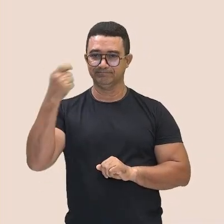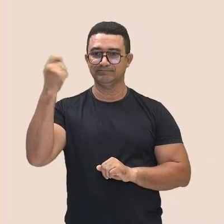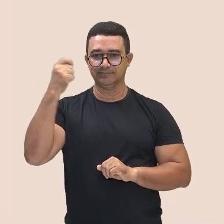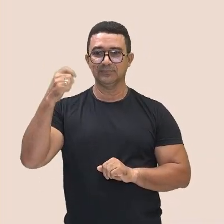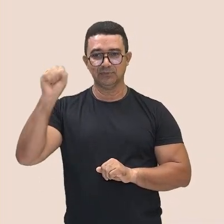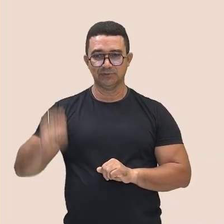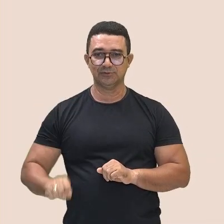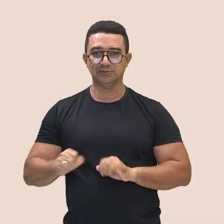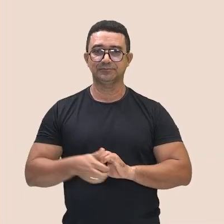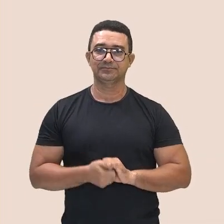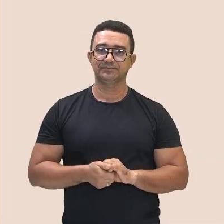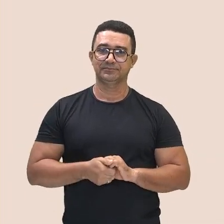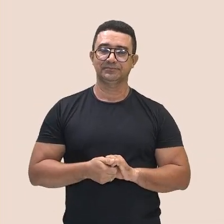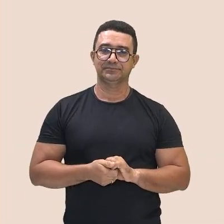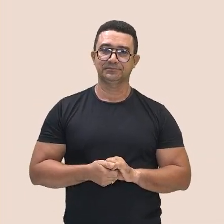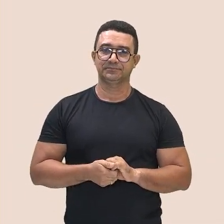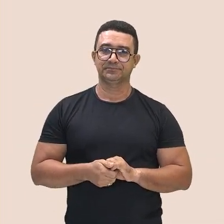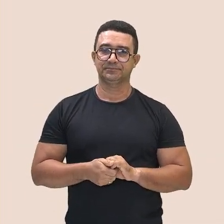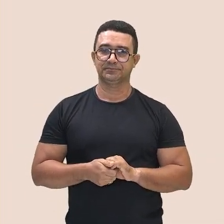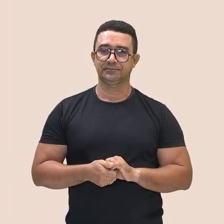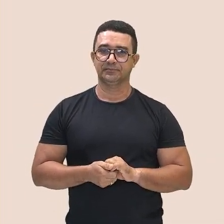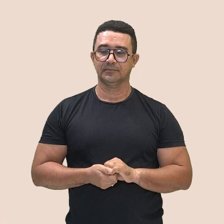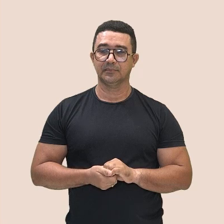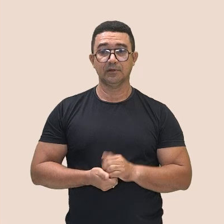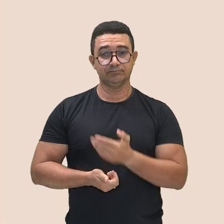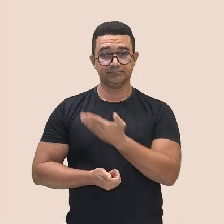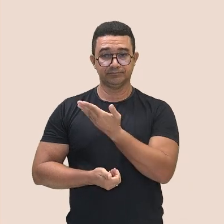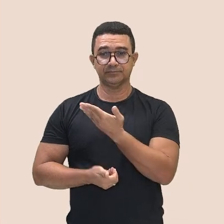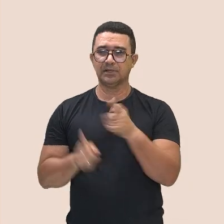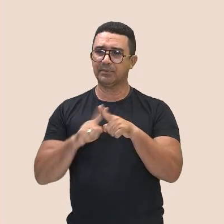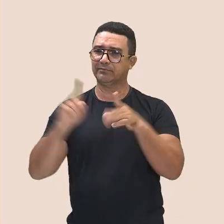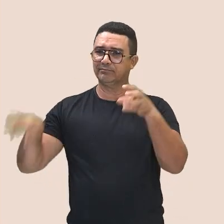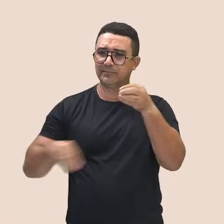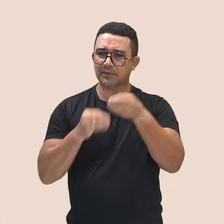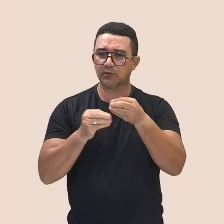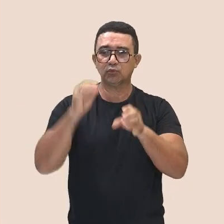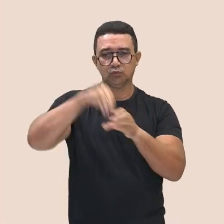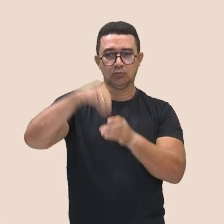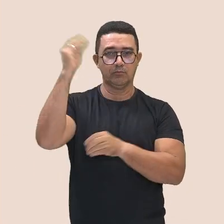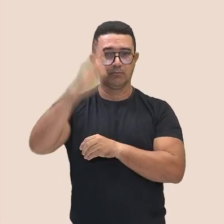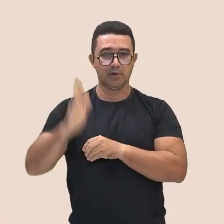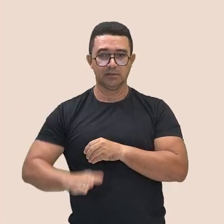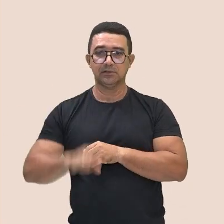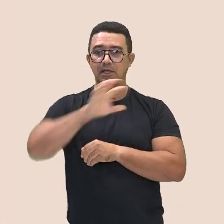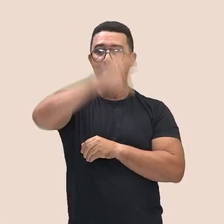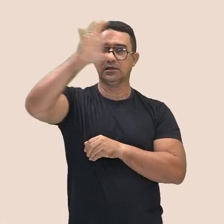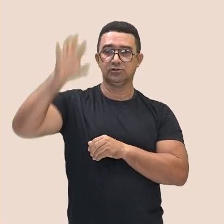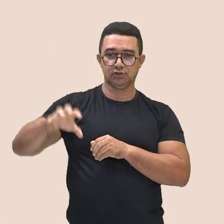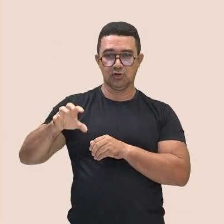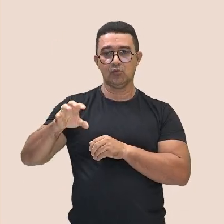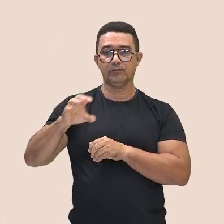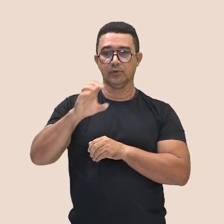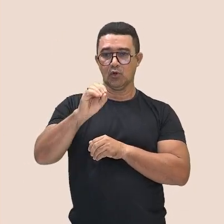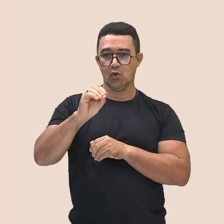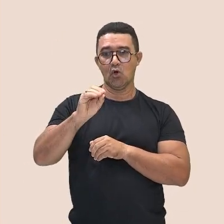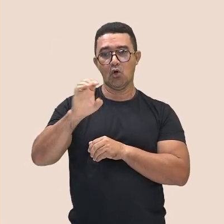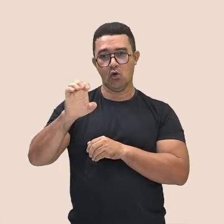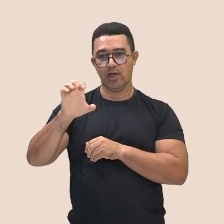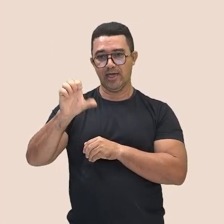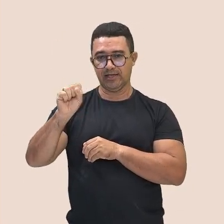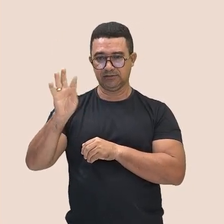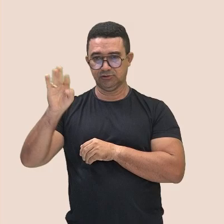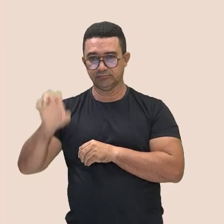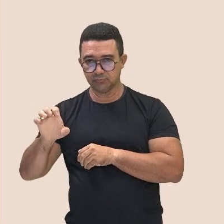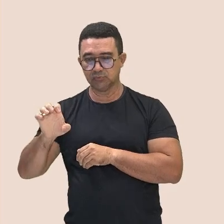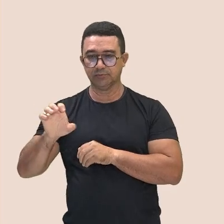de Badajoz, de 1801, reincorporam ao território brasileiro a região oeste do Rio Grande do Sul, estabelecendo